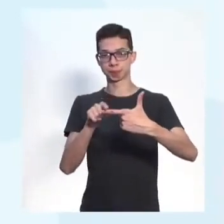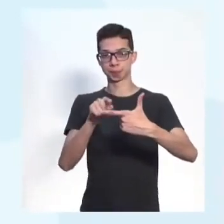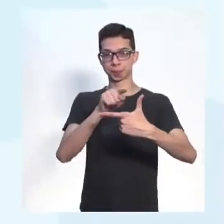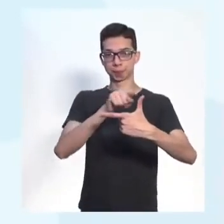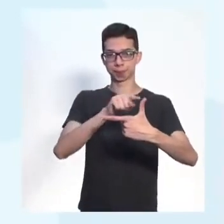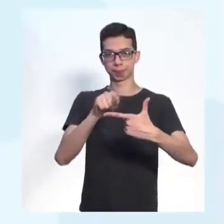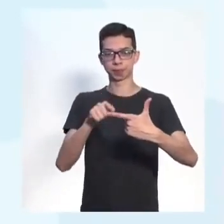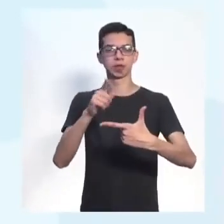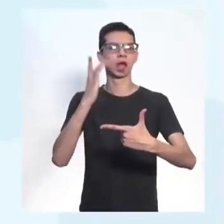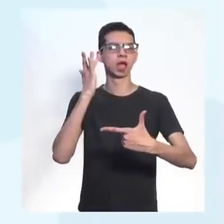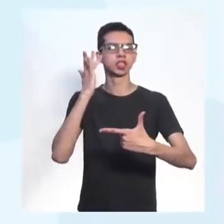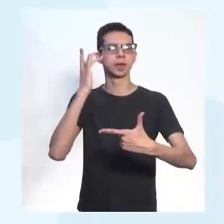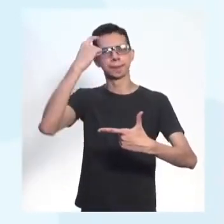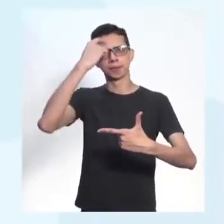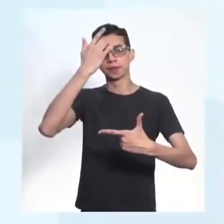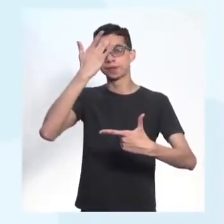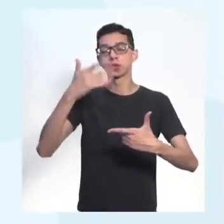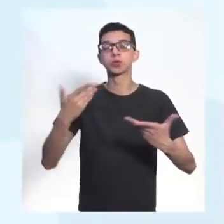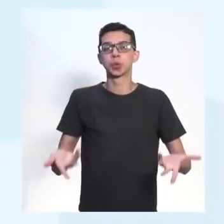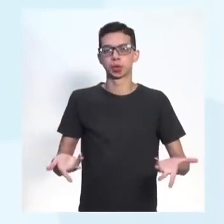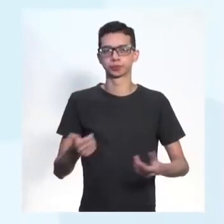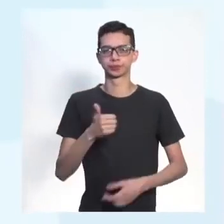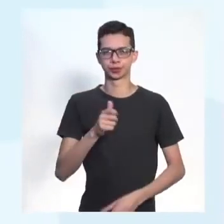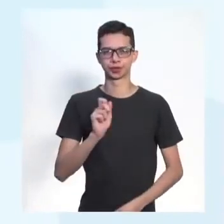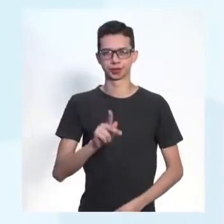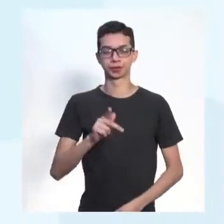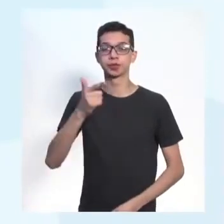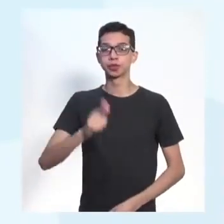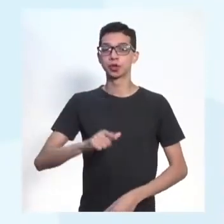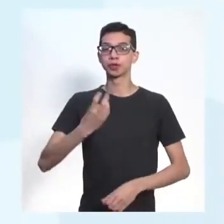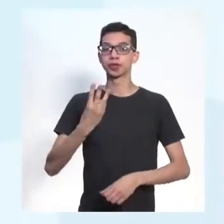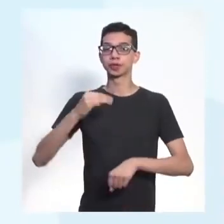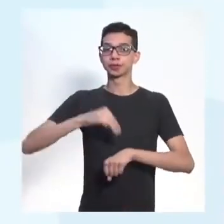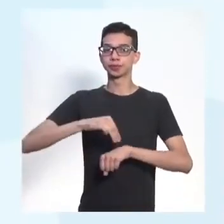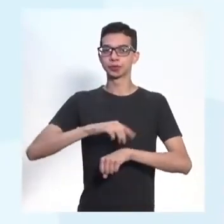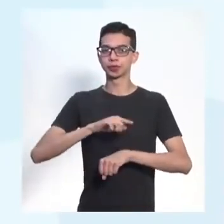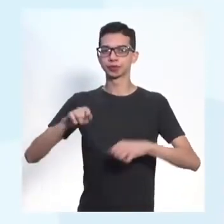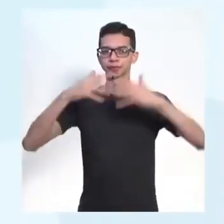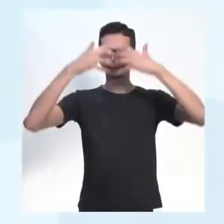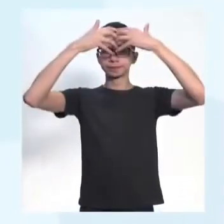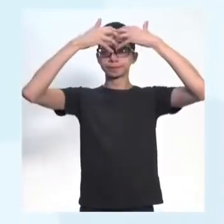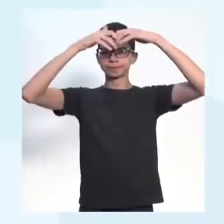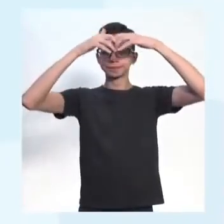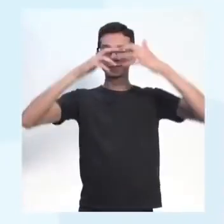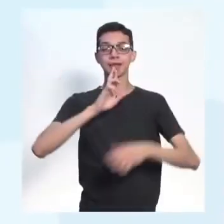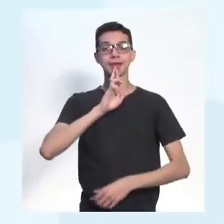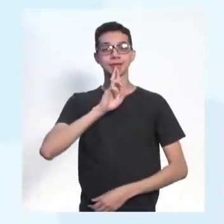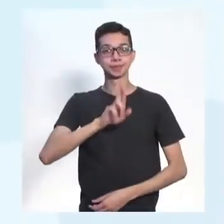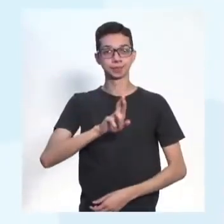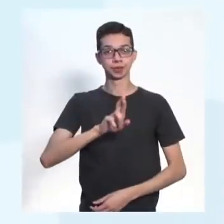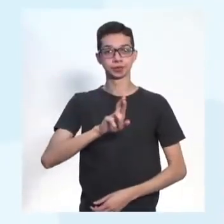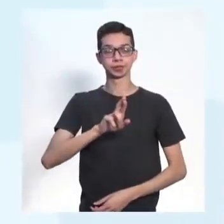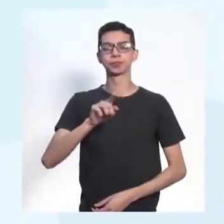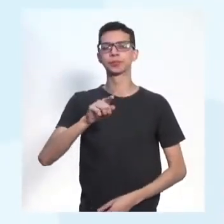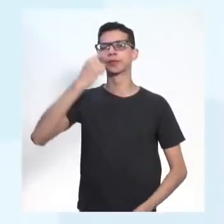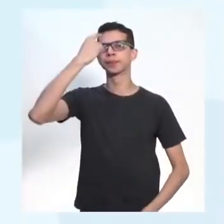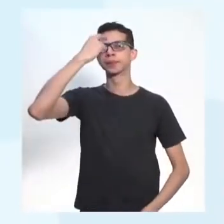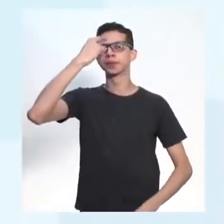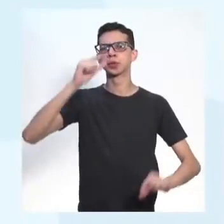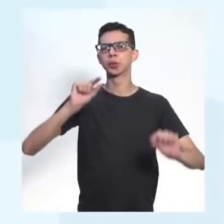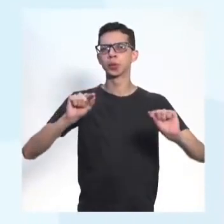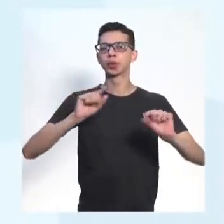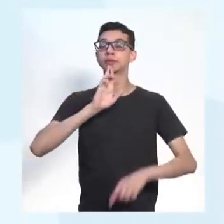pensar mais fácil, beleza? Então, de novo aí, ó, três minutinhos para vocês colocarem a resposta. Coloquem o que vocês pensaram,